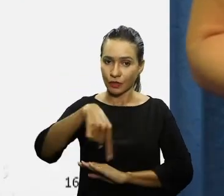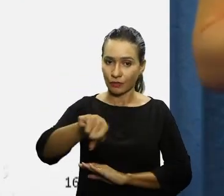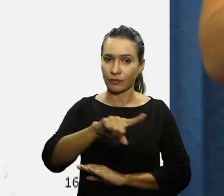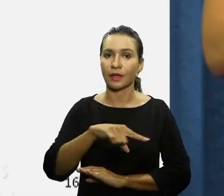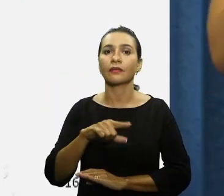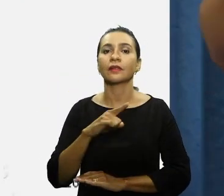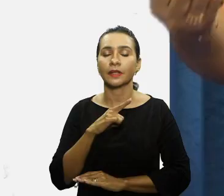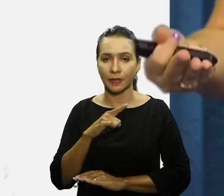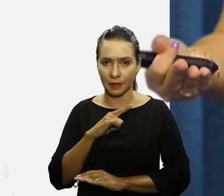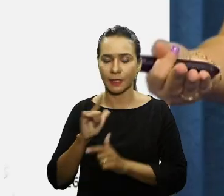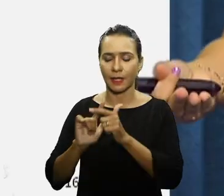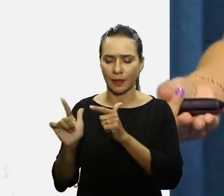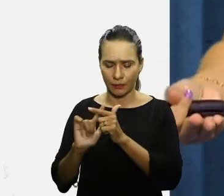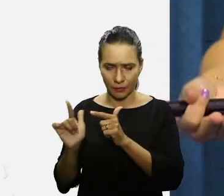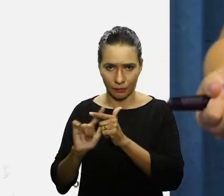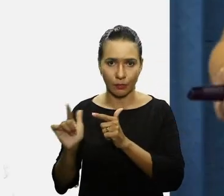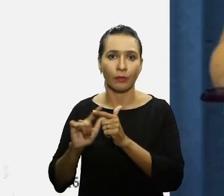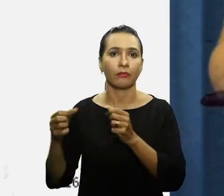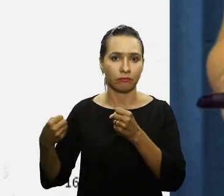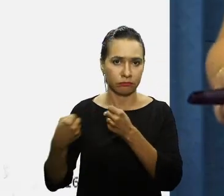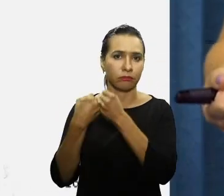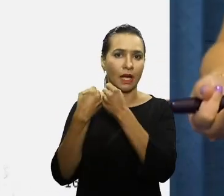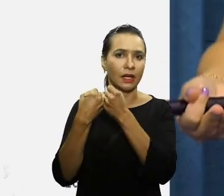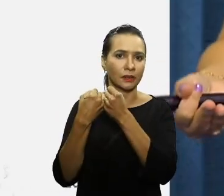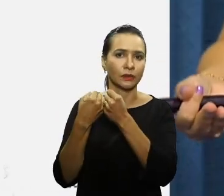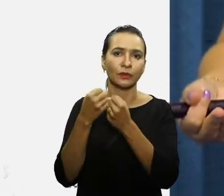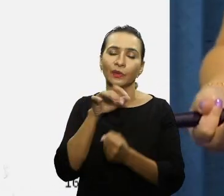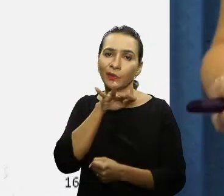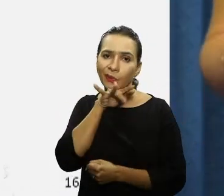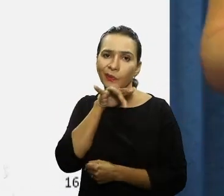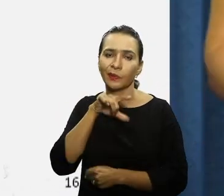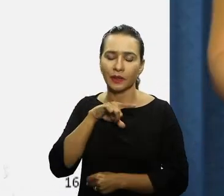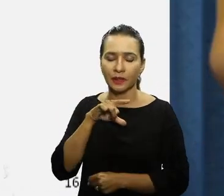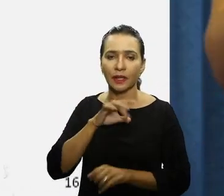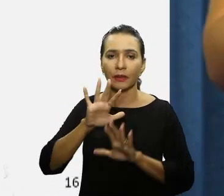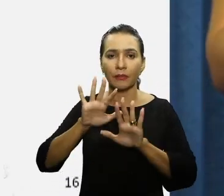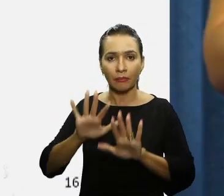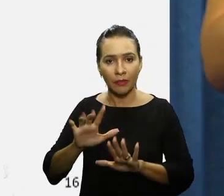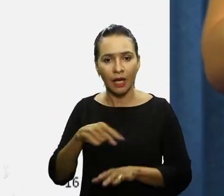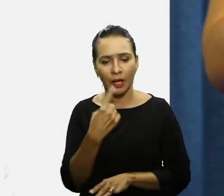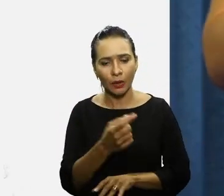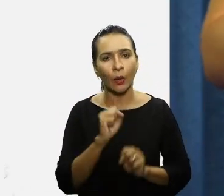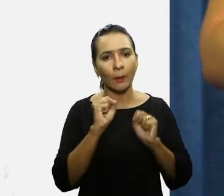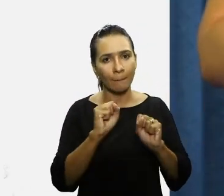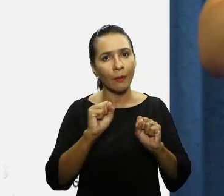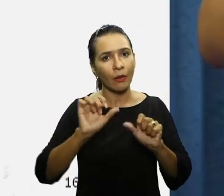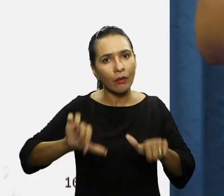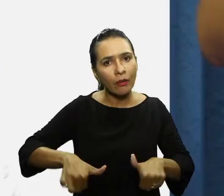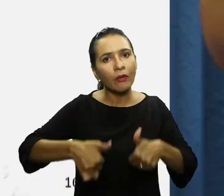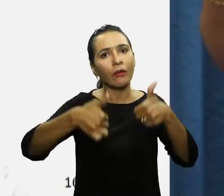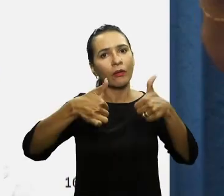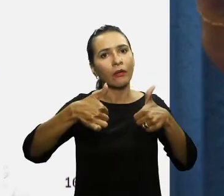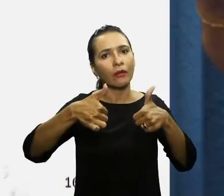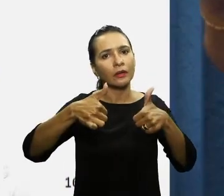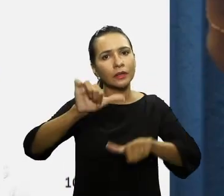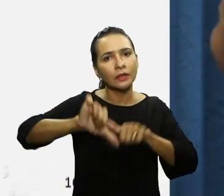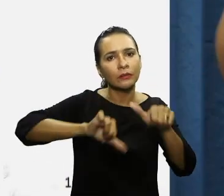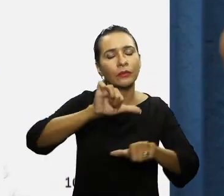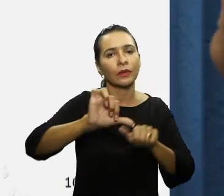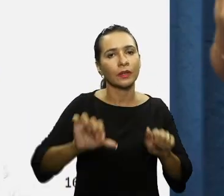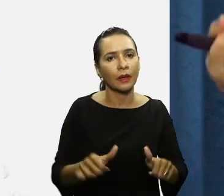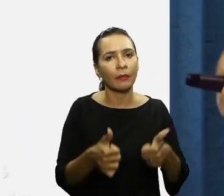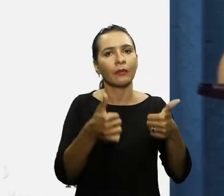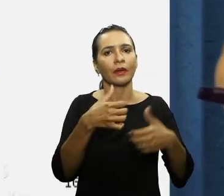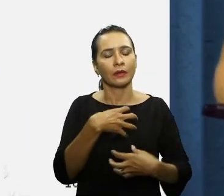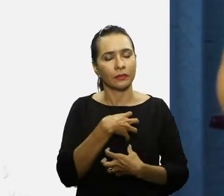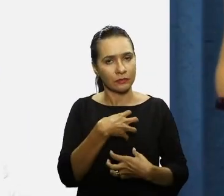vocês que, apesar de todo esse impacto que a gente vem causando na Terra, que nós podemos ter